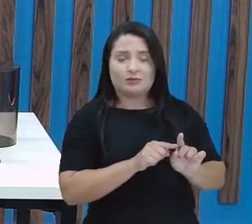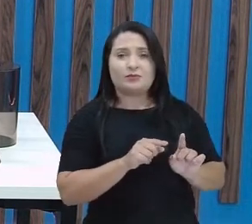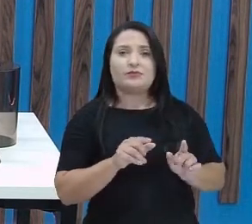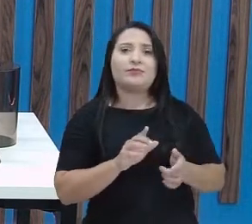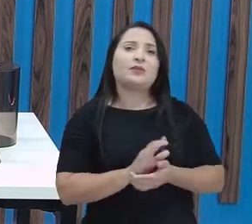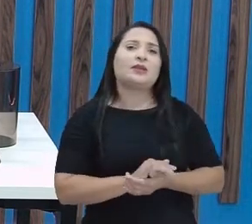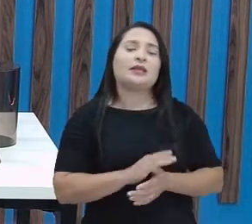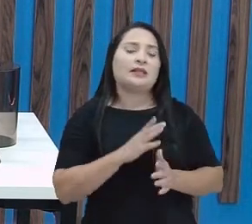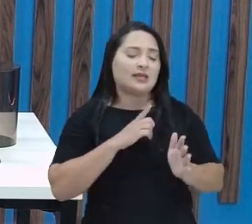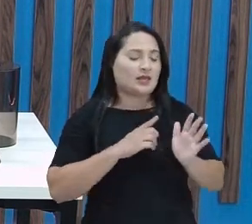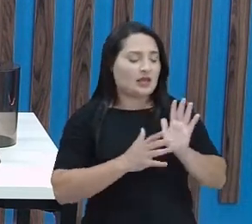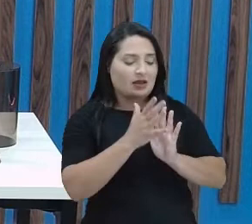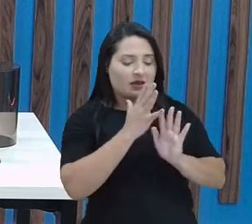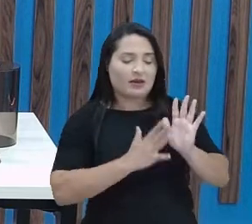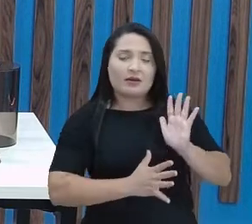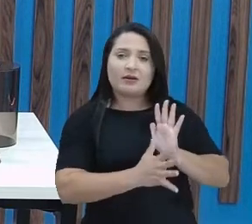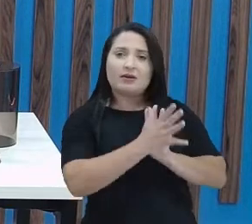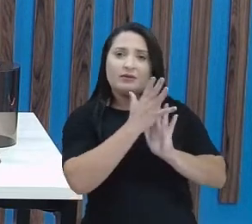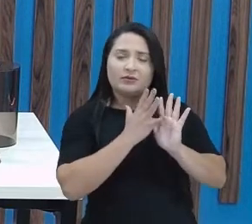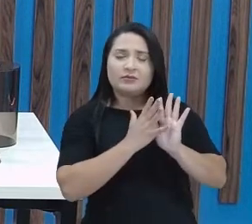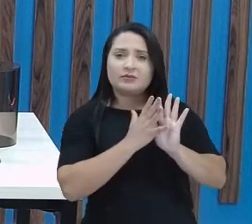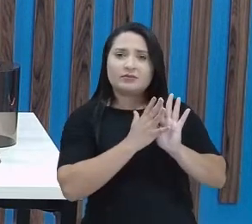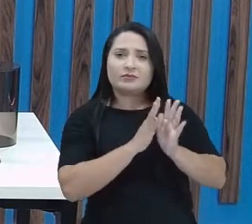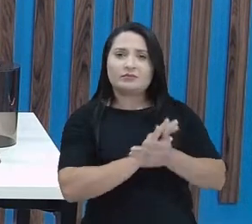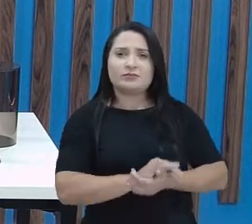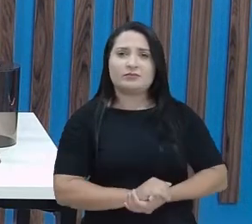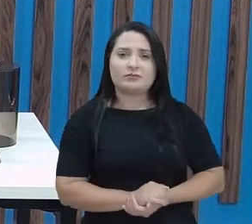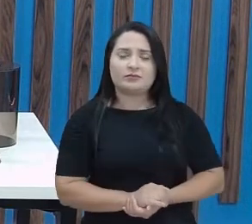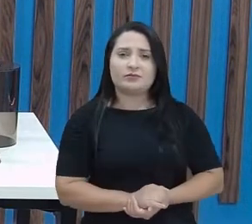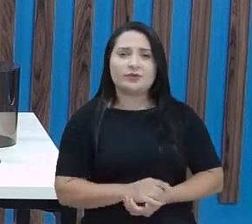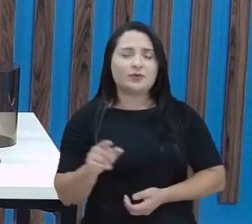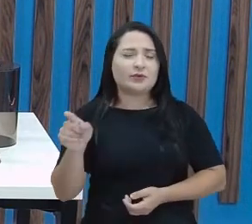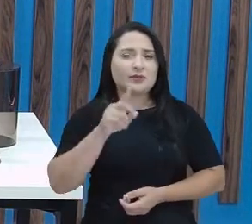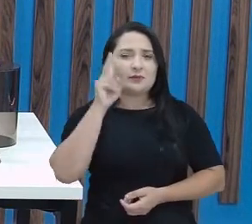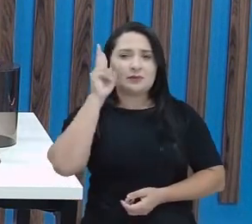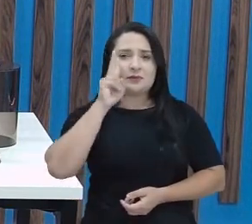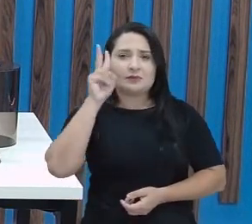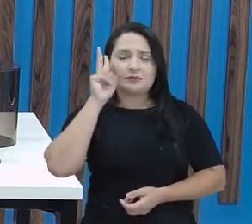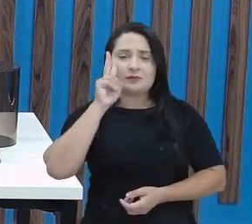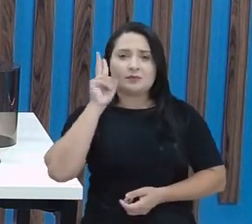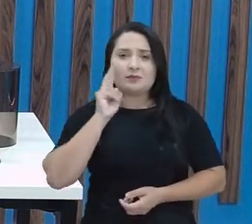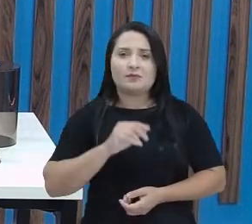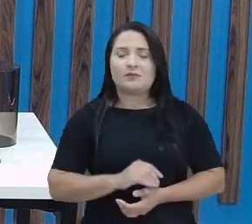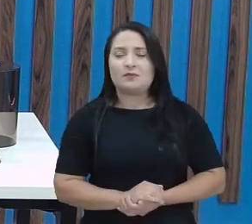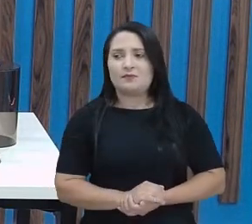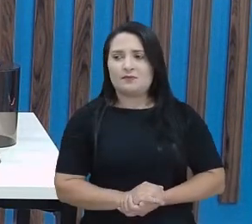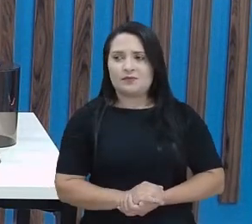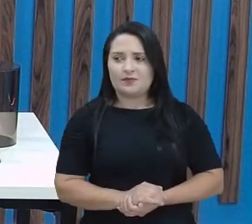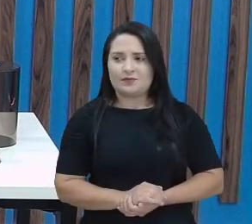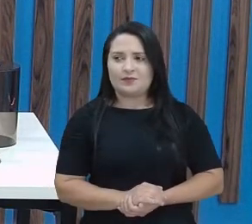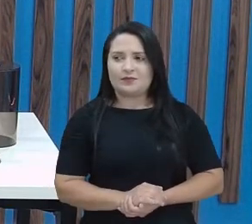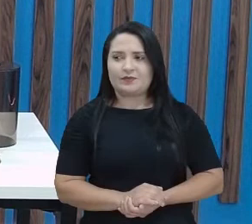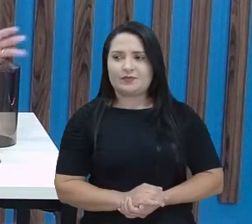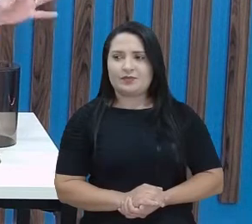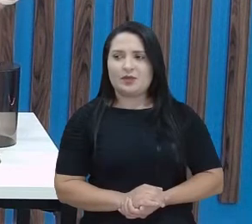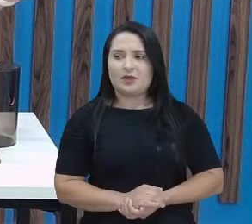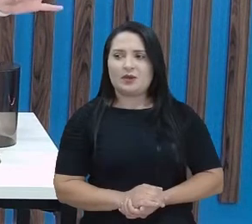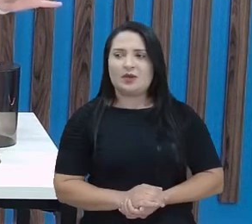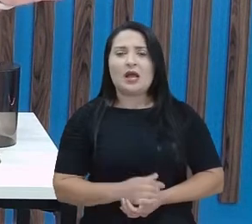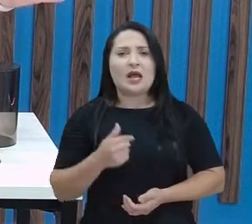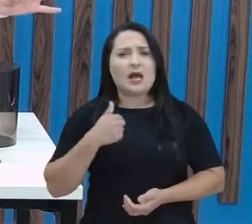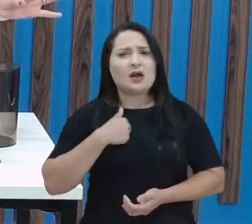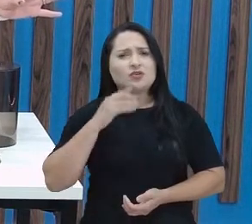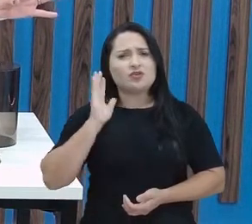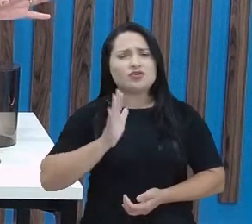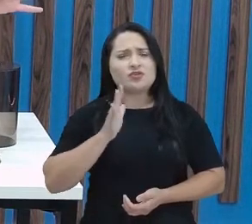todas as faces formadas por um quadrado. Estão lembrados? E, por último, eu acho que eu já falei